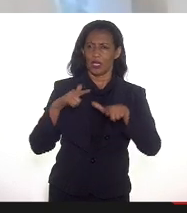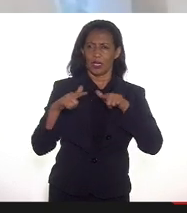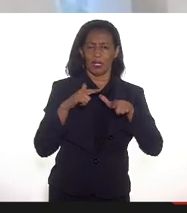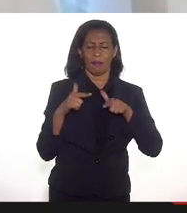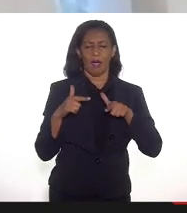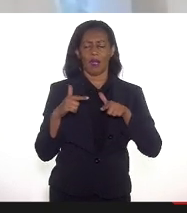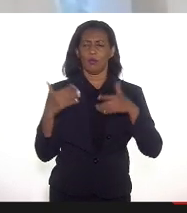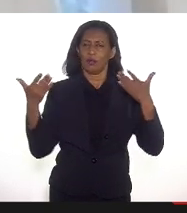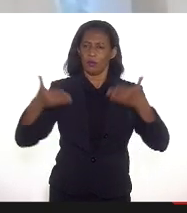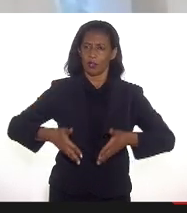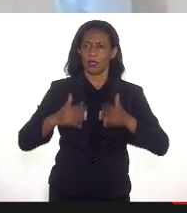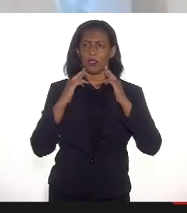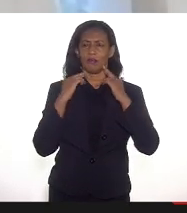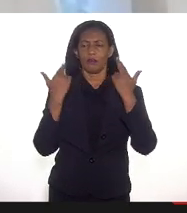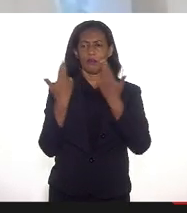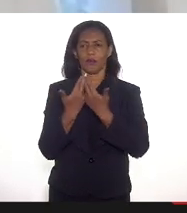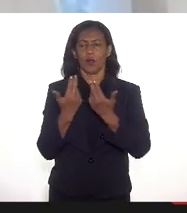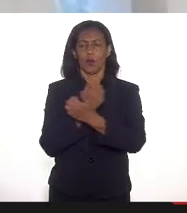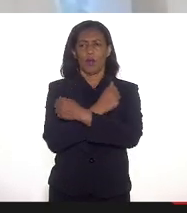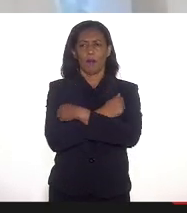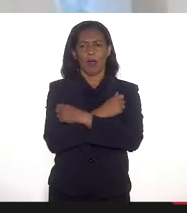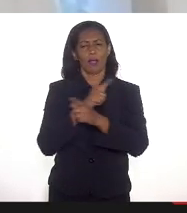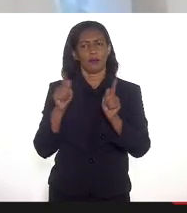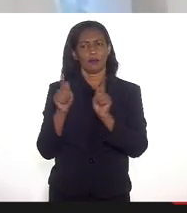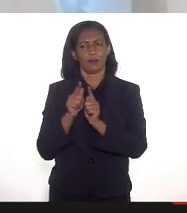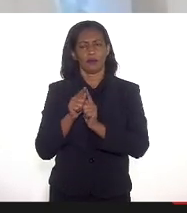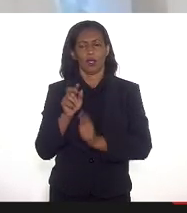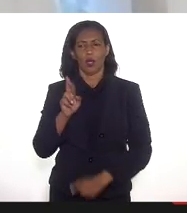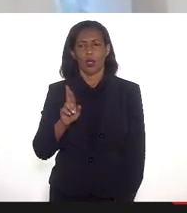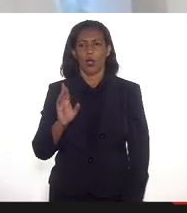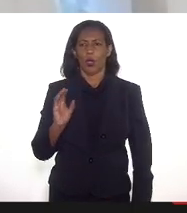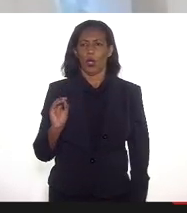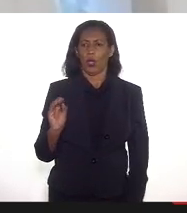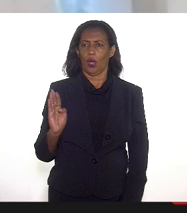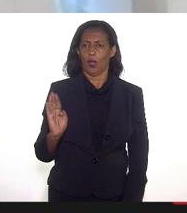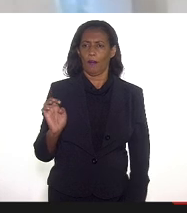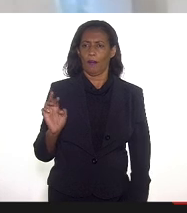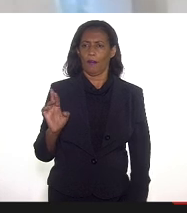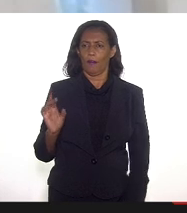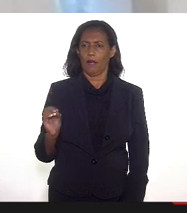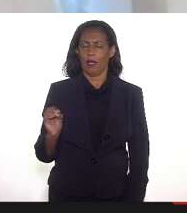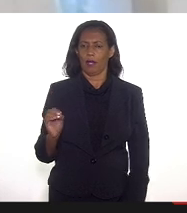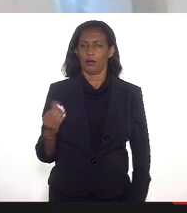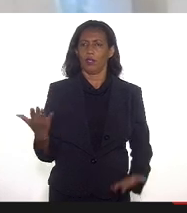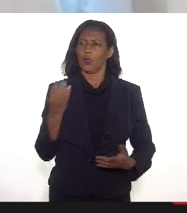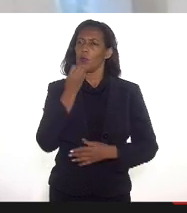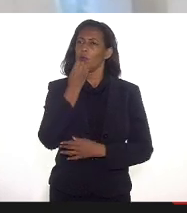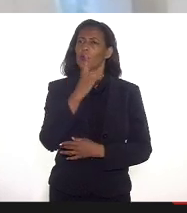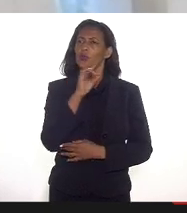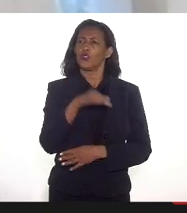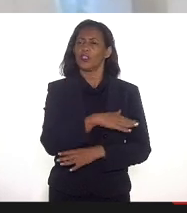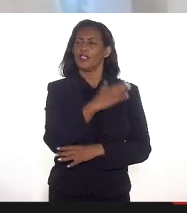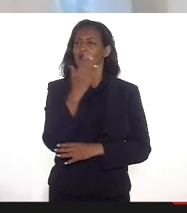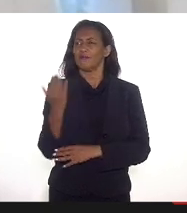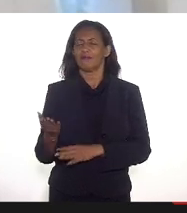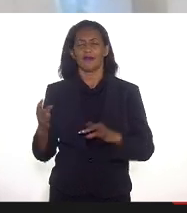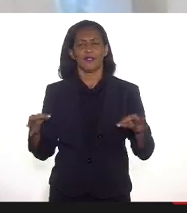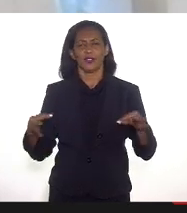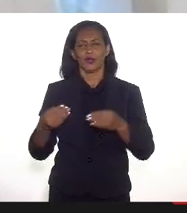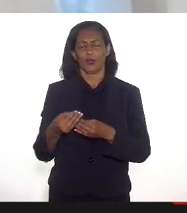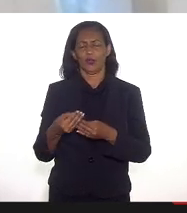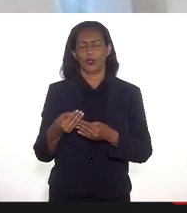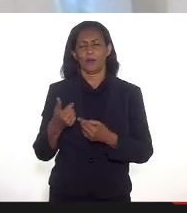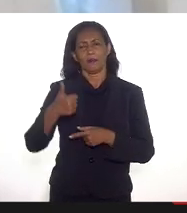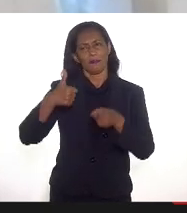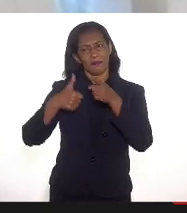audiência. Um abraço especial ao meu amigo, professor Roberto Williams. Um excelente bom dia. Agradecer pelo convite. Acho muito importante que